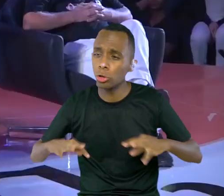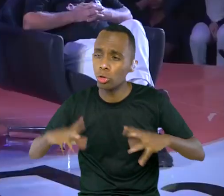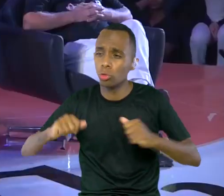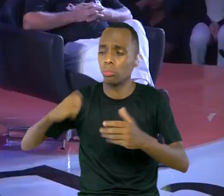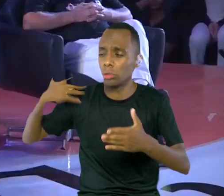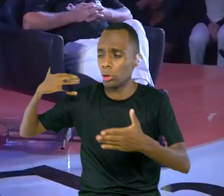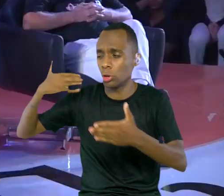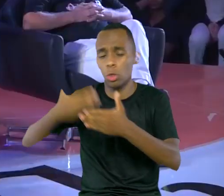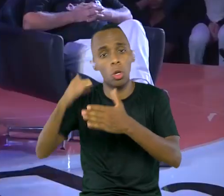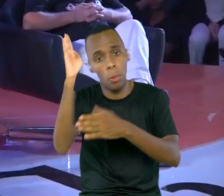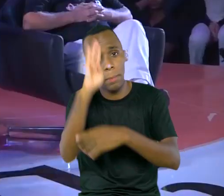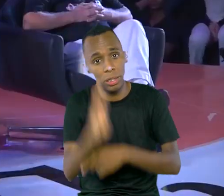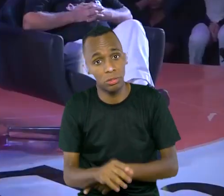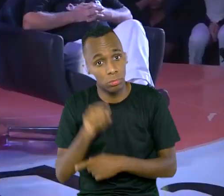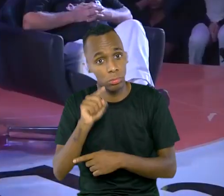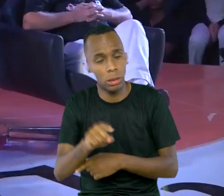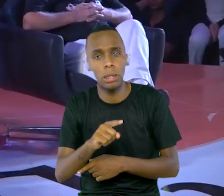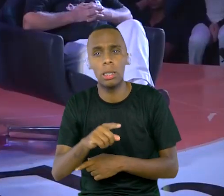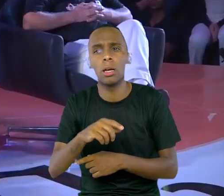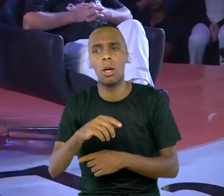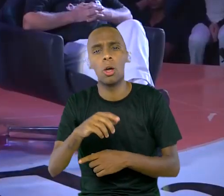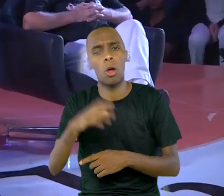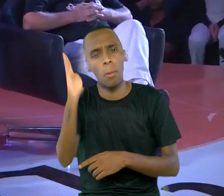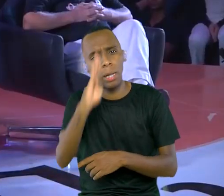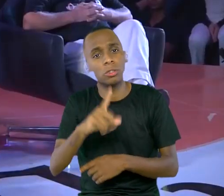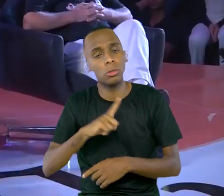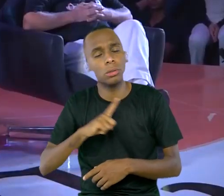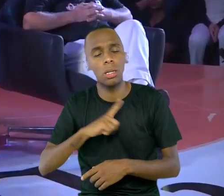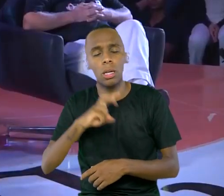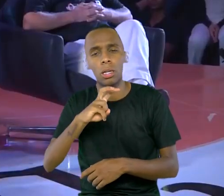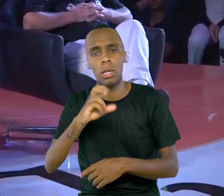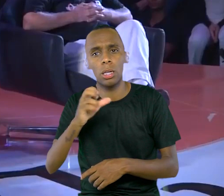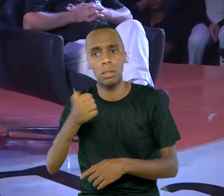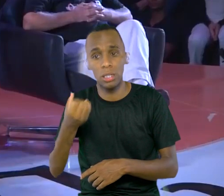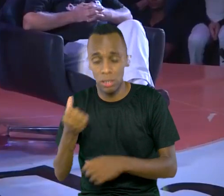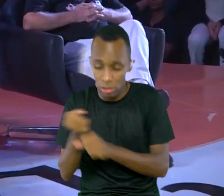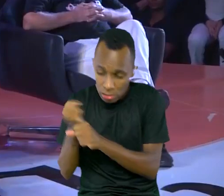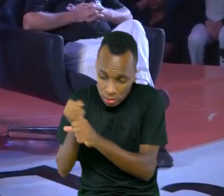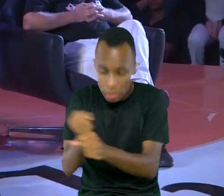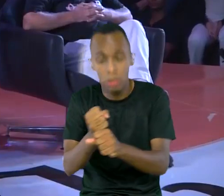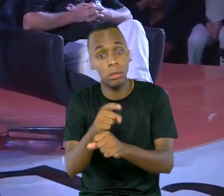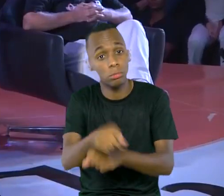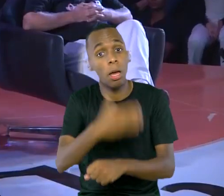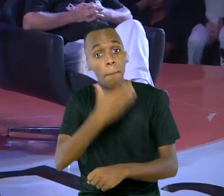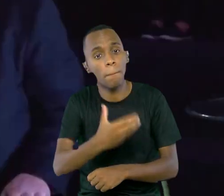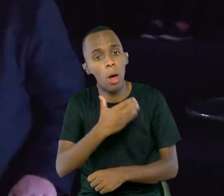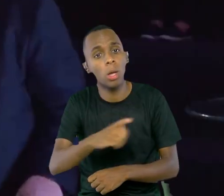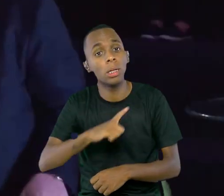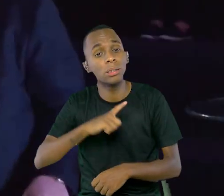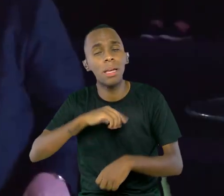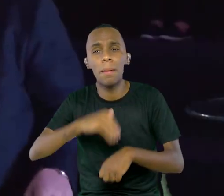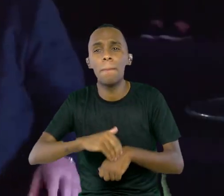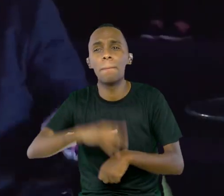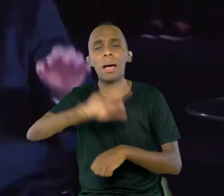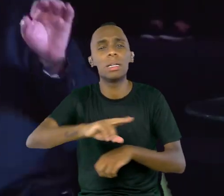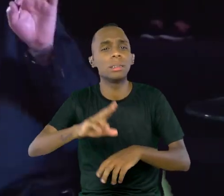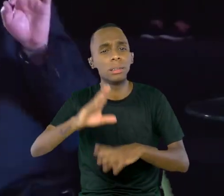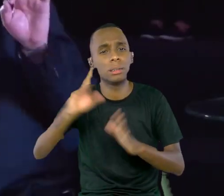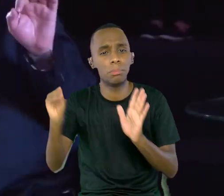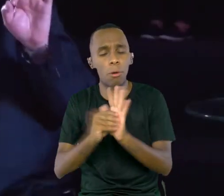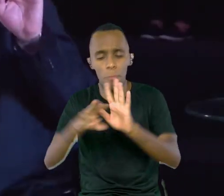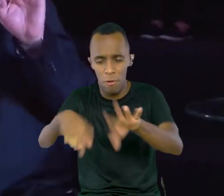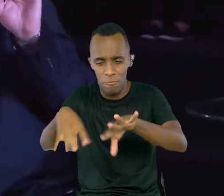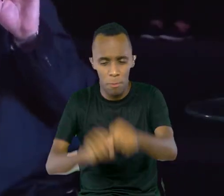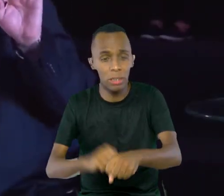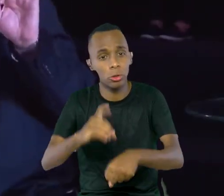causa de toda a história do Brasil. O Brasil tem 516 anos e Paulo Freire tem o maior número